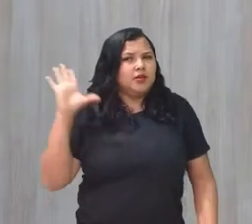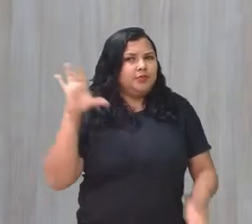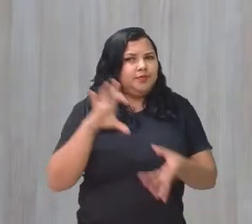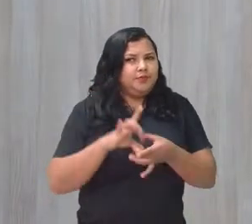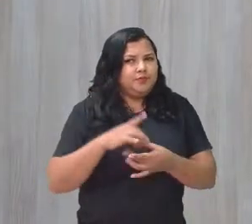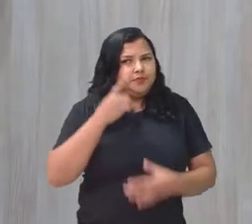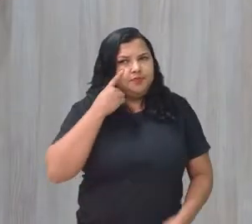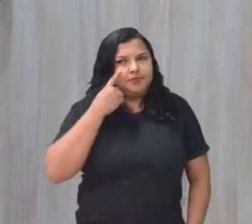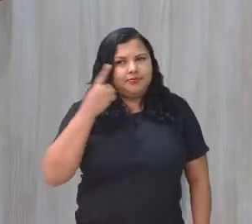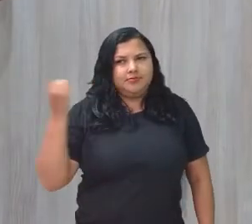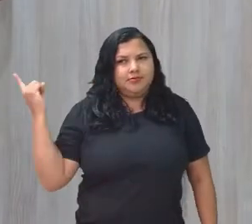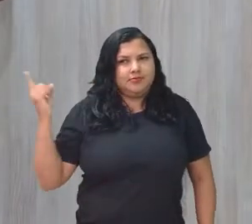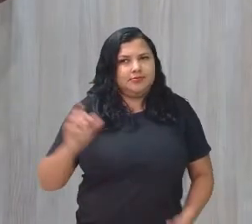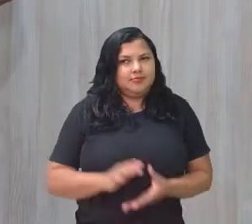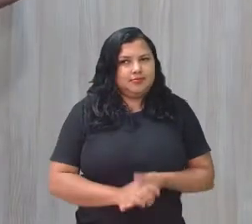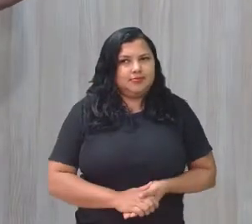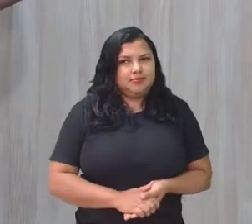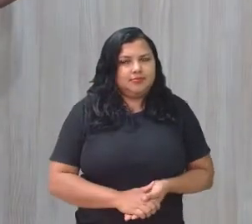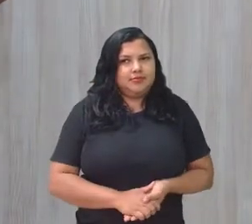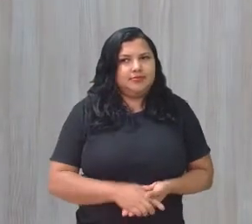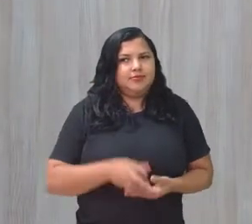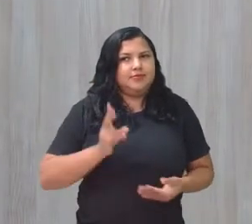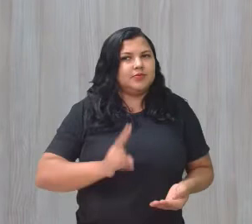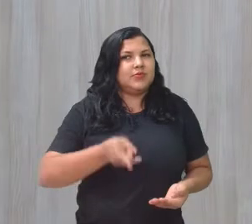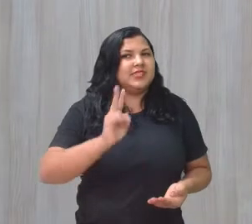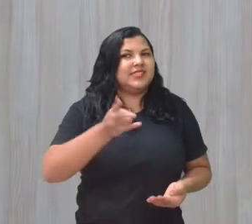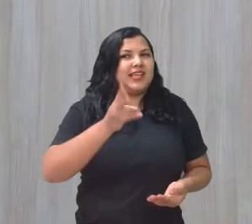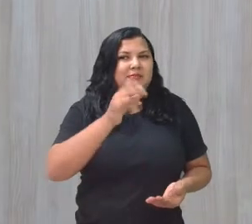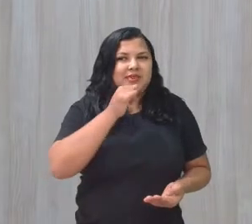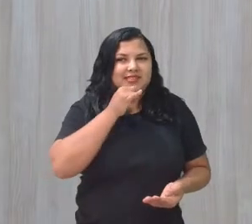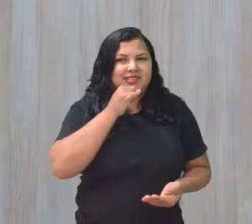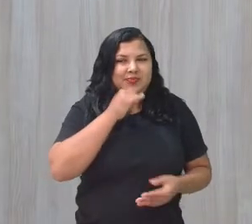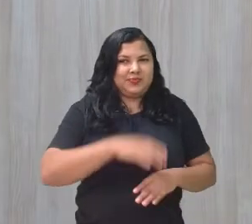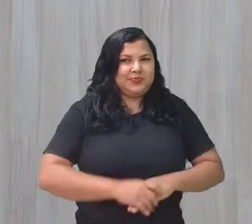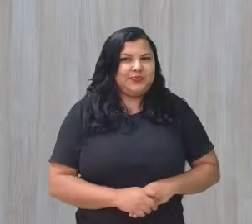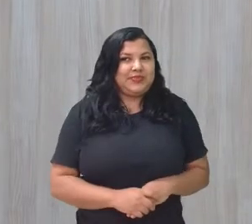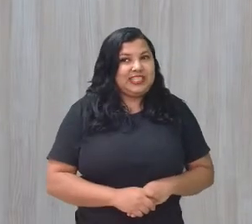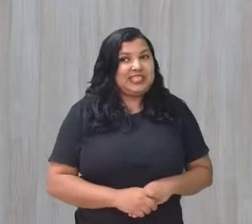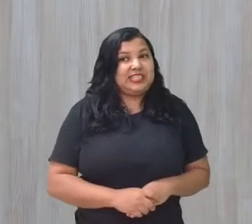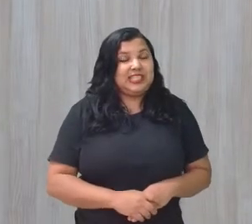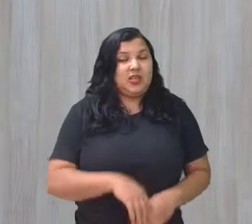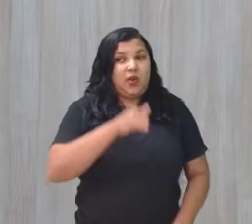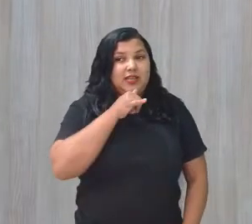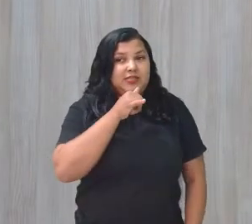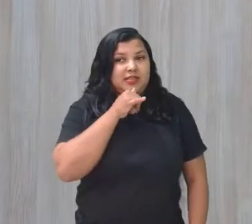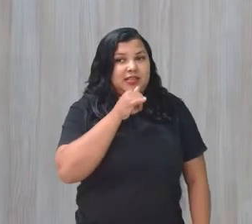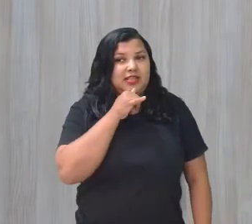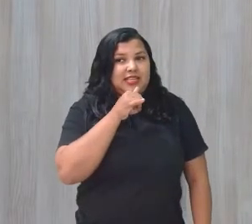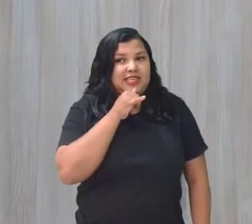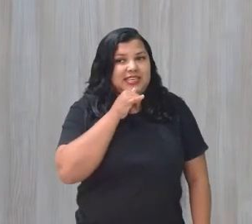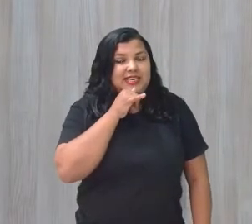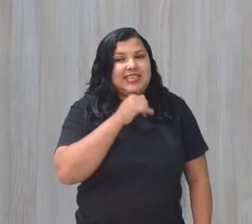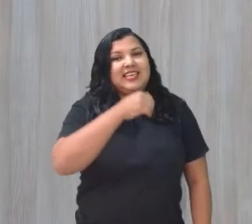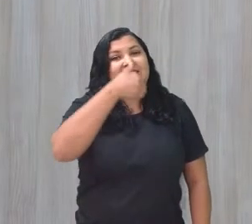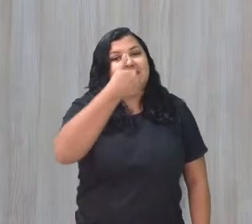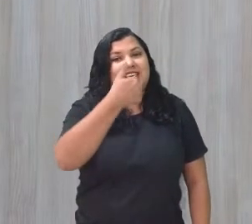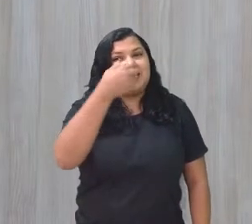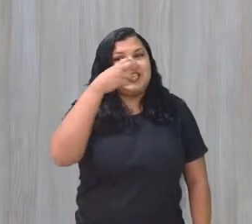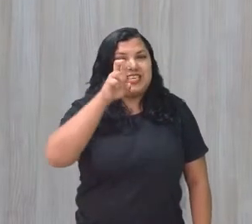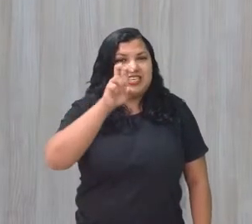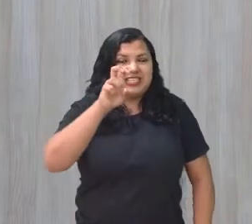Sempre vão estar. Se você prestar atenção, por exemplo, ó, 15 vezes 3